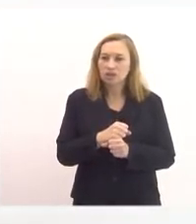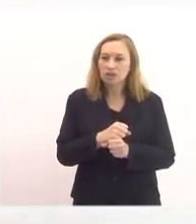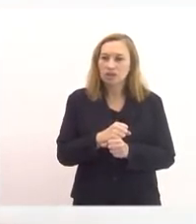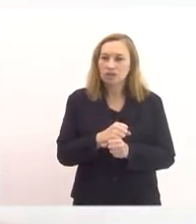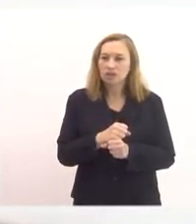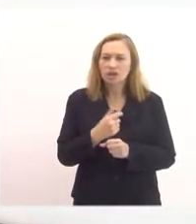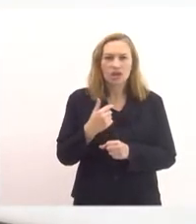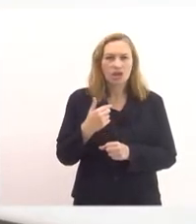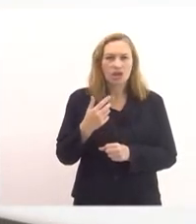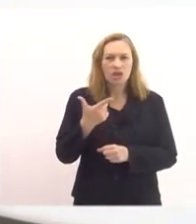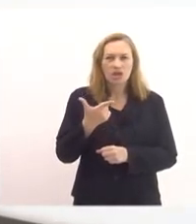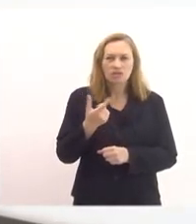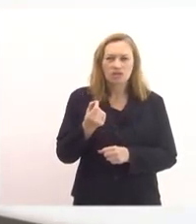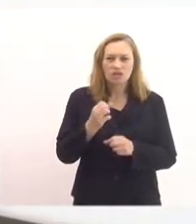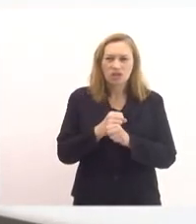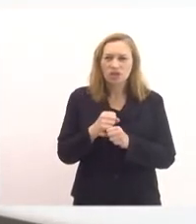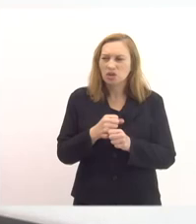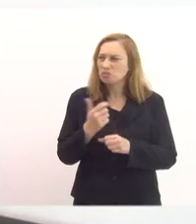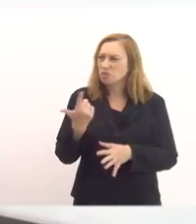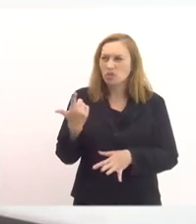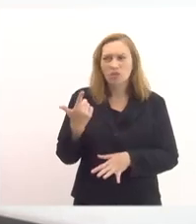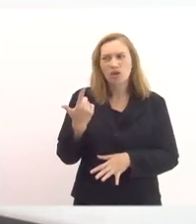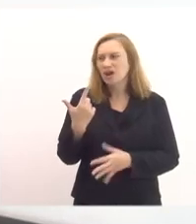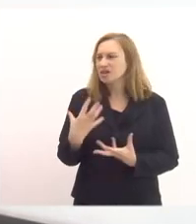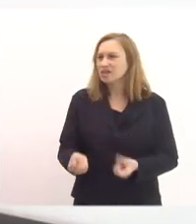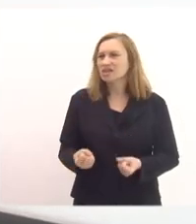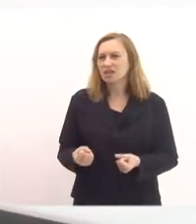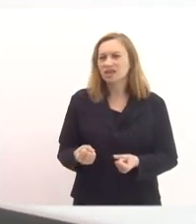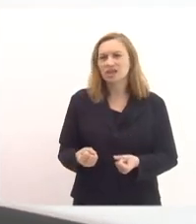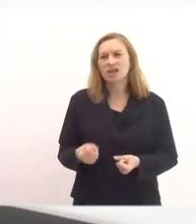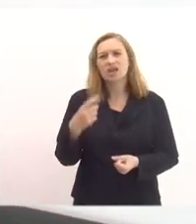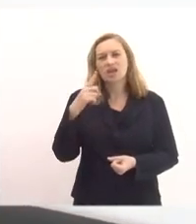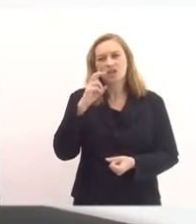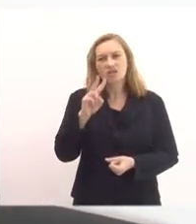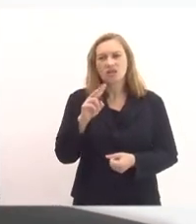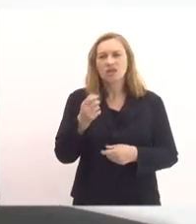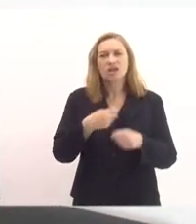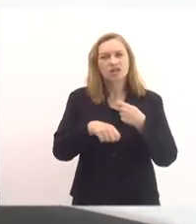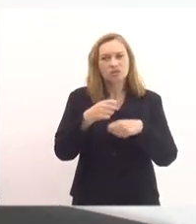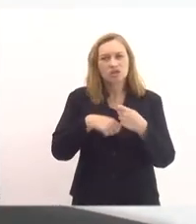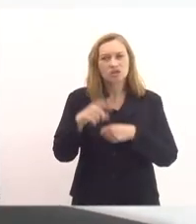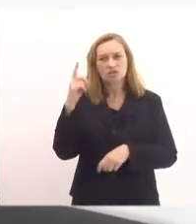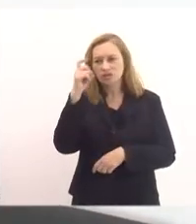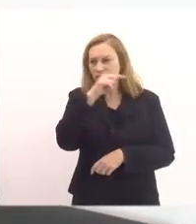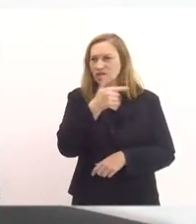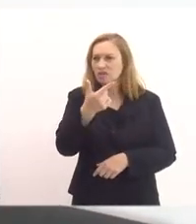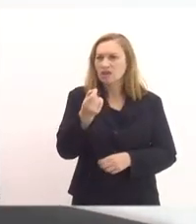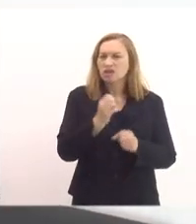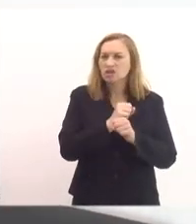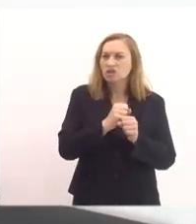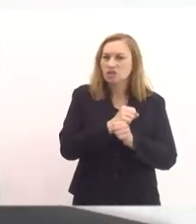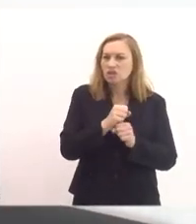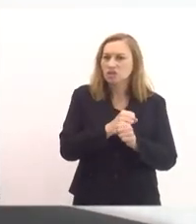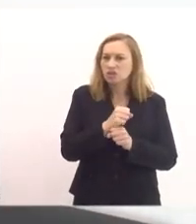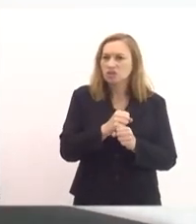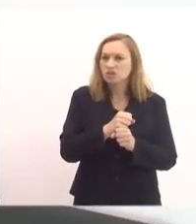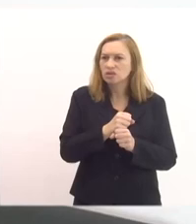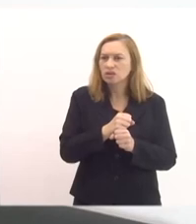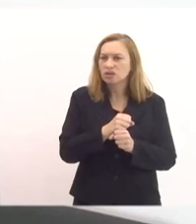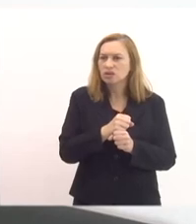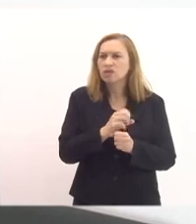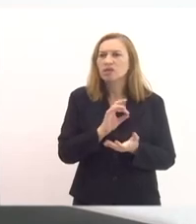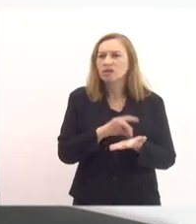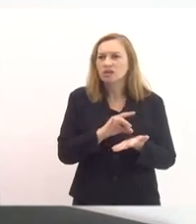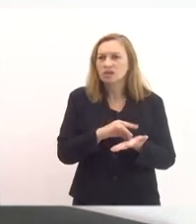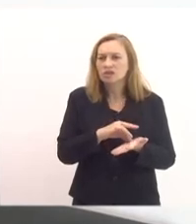eu não me convenci com aquilo, que eu vi muita arbitrariedade naquele momento, muitos vícios administrativos. Foi 20 anos, né, eu tomei isso, como, na